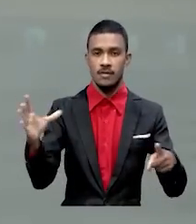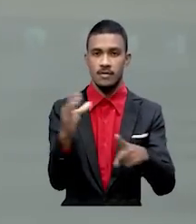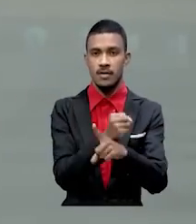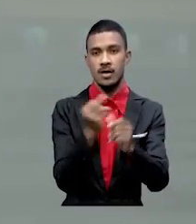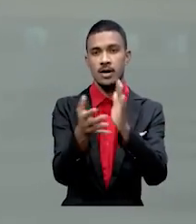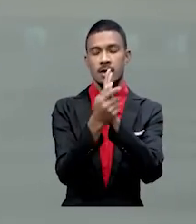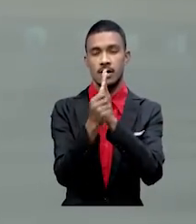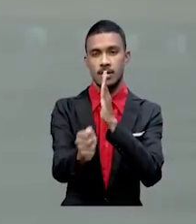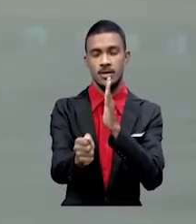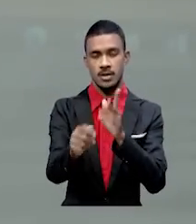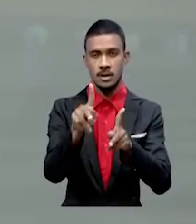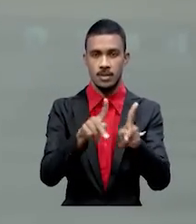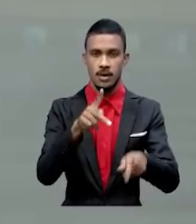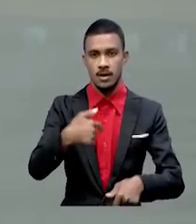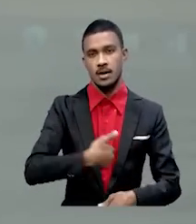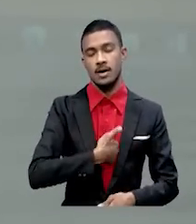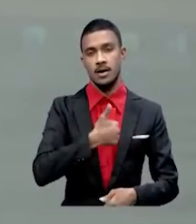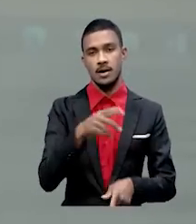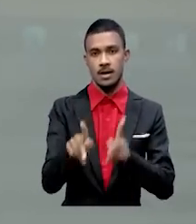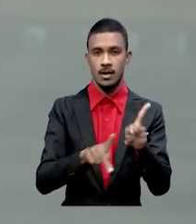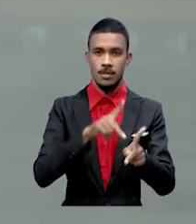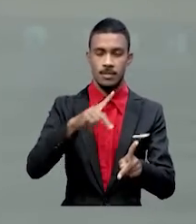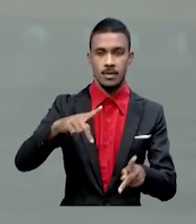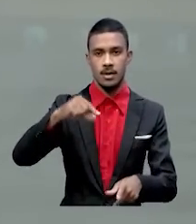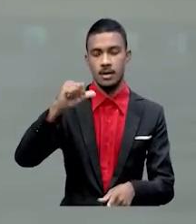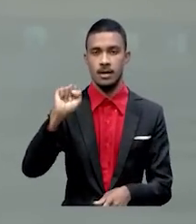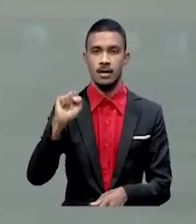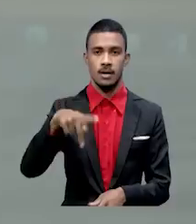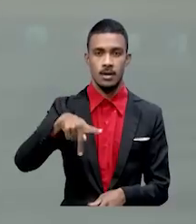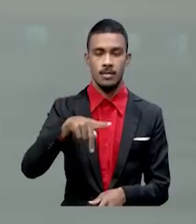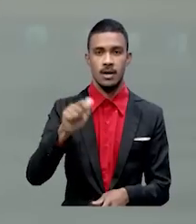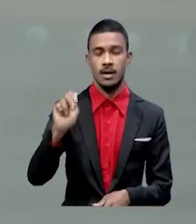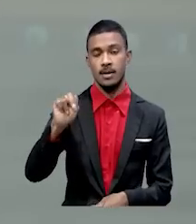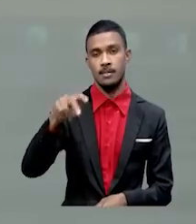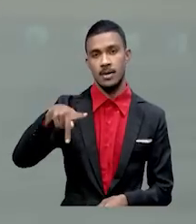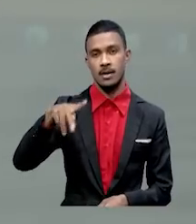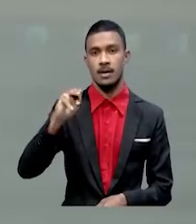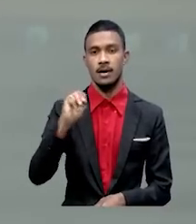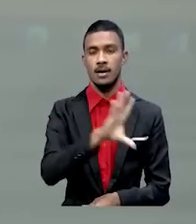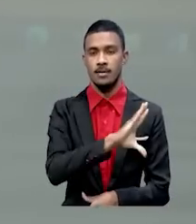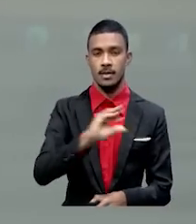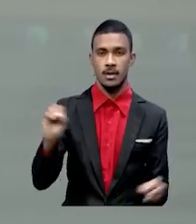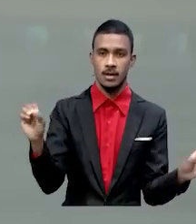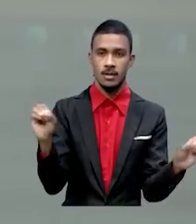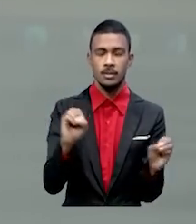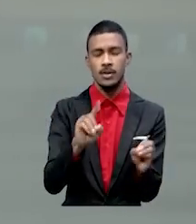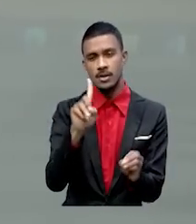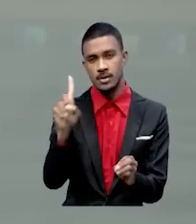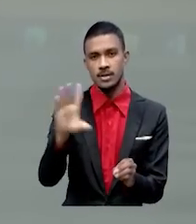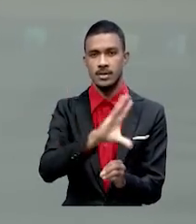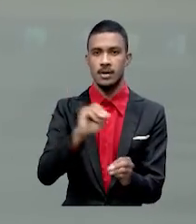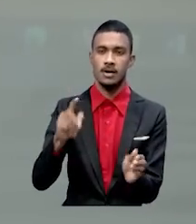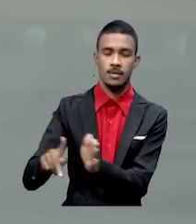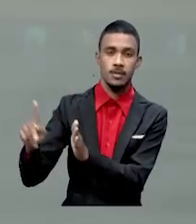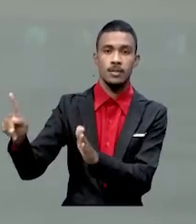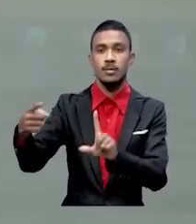das pessoas à cabeça do Timor-Gap e da ANPM não nos asseguraria nenhum progresso